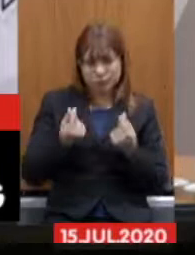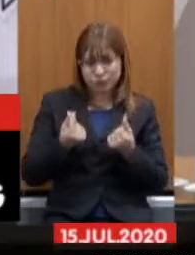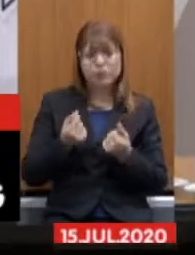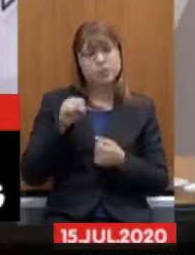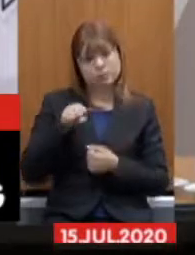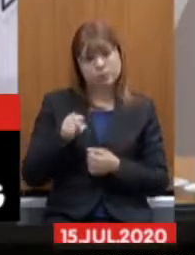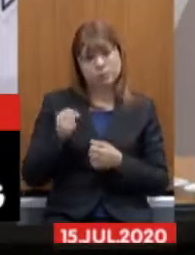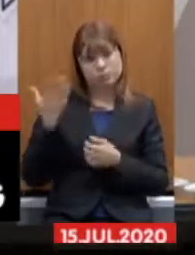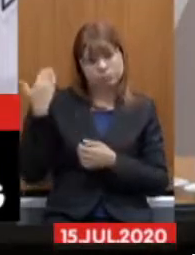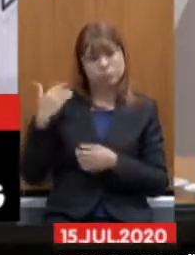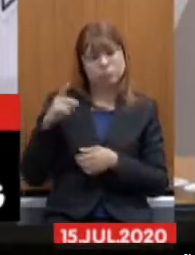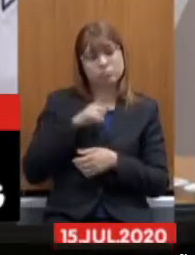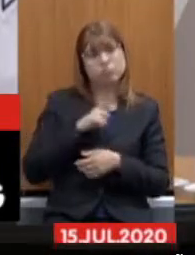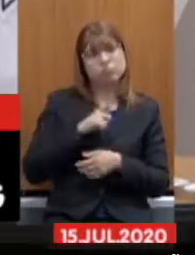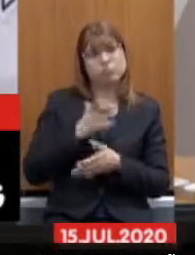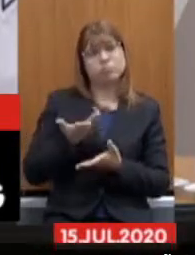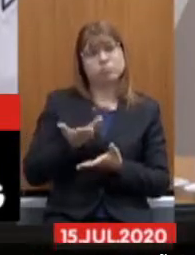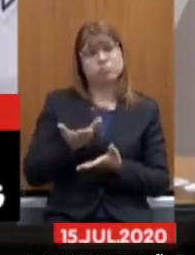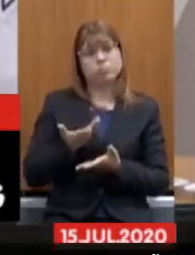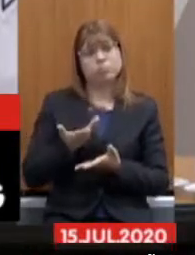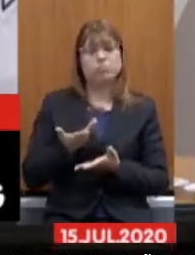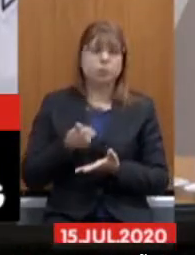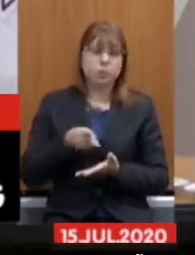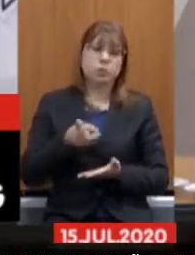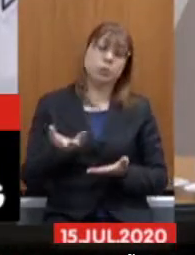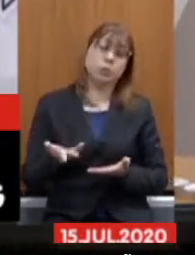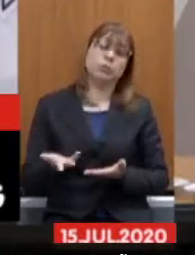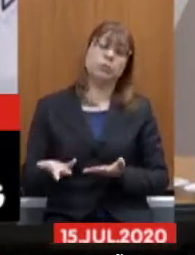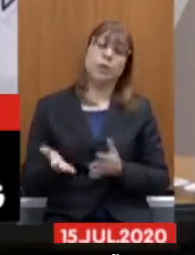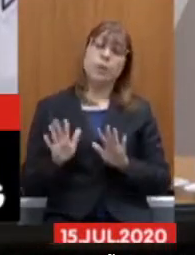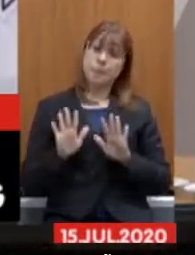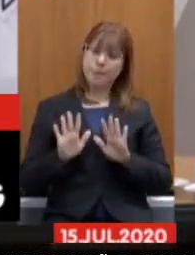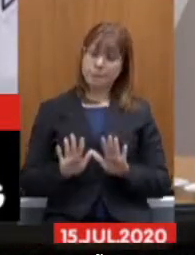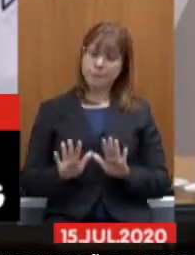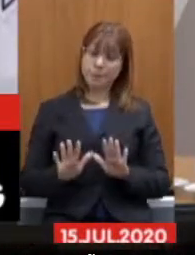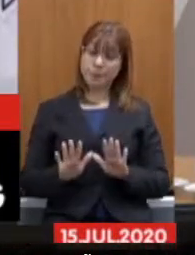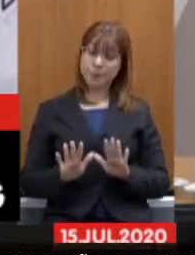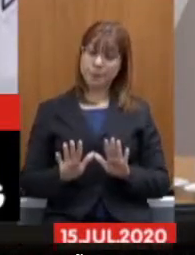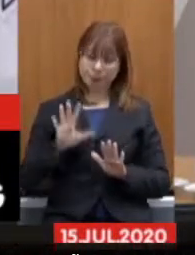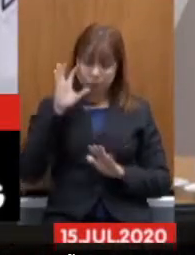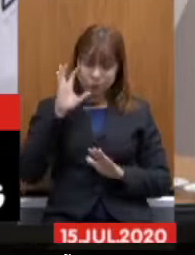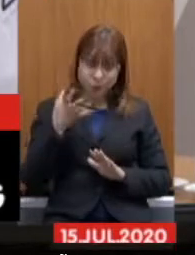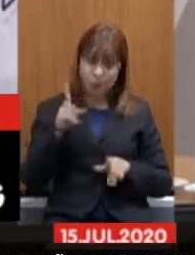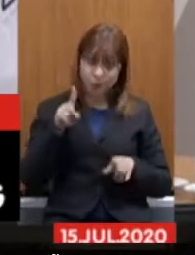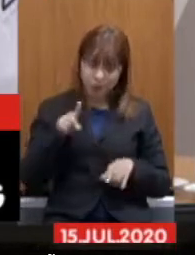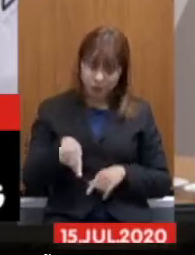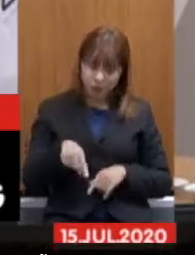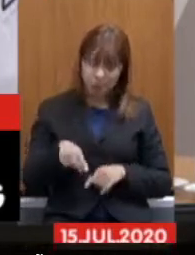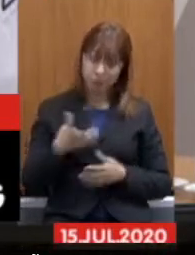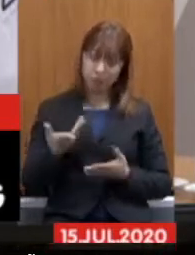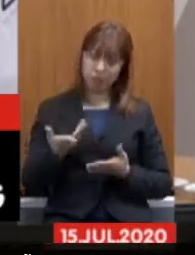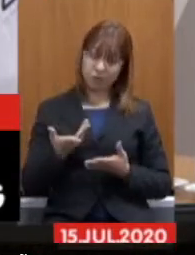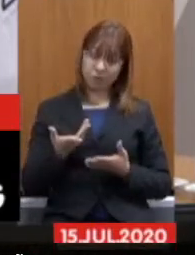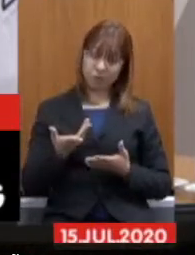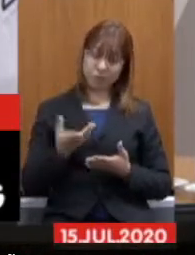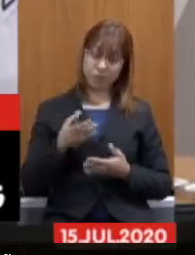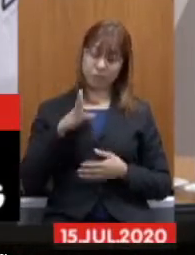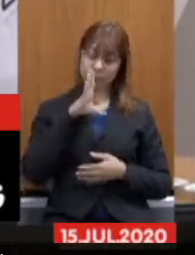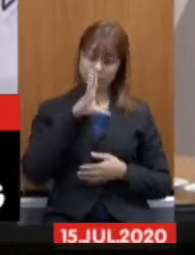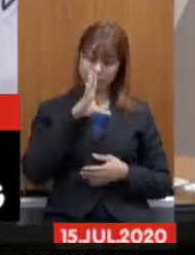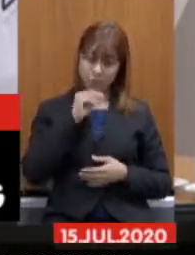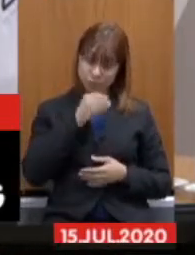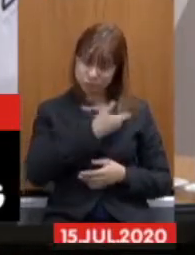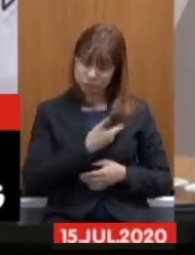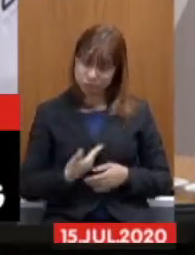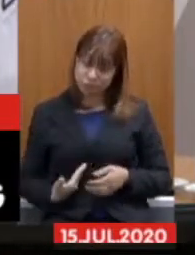tendo agora eu já tivemos até um pouquinho pior nos meus para trás mas a saída para isso não é na ponta da despesa como secretário da fazenda